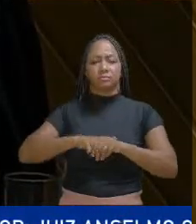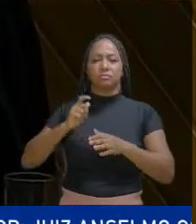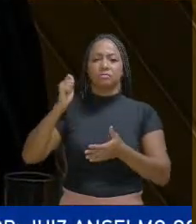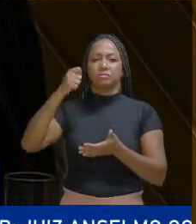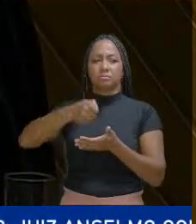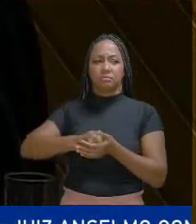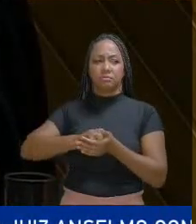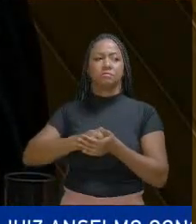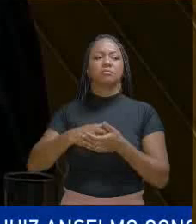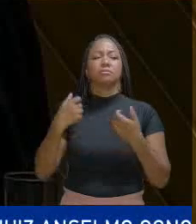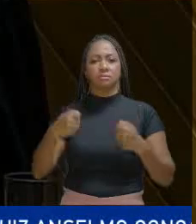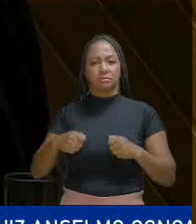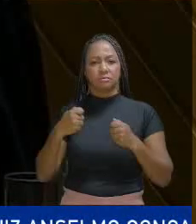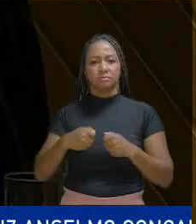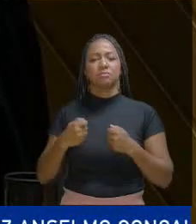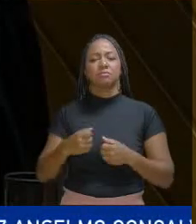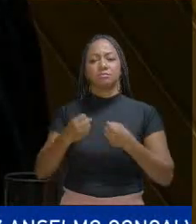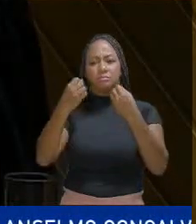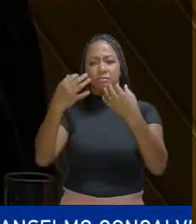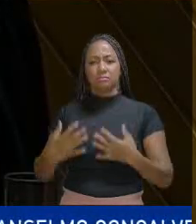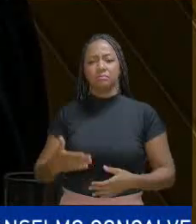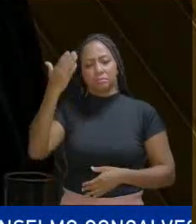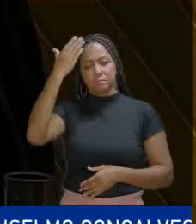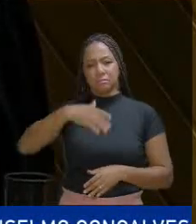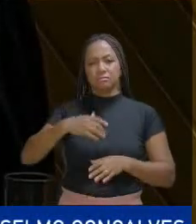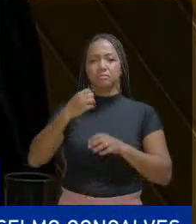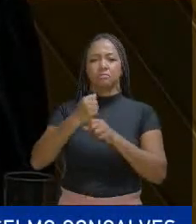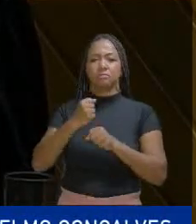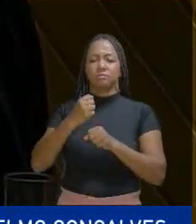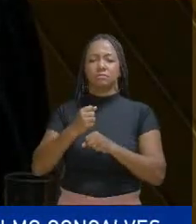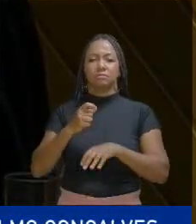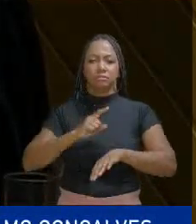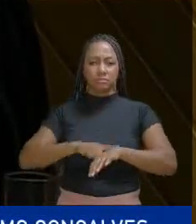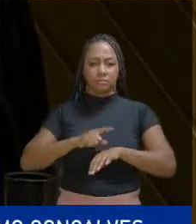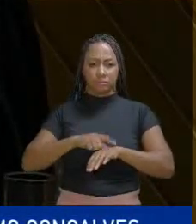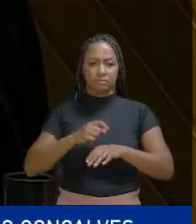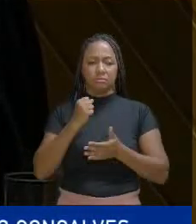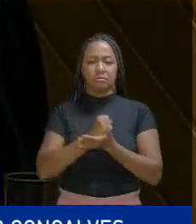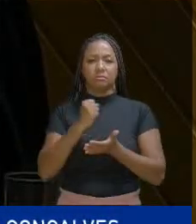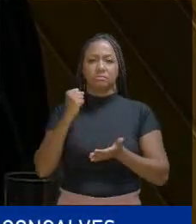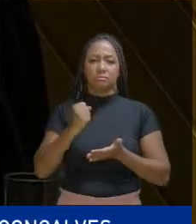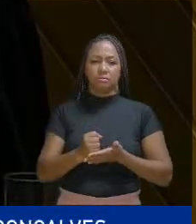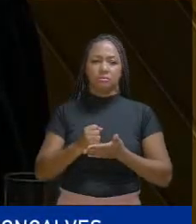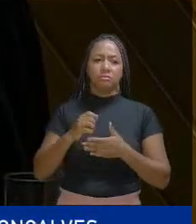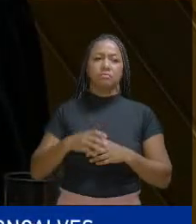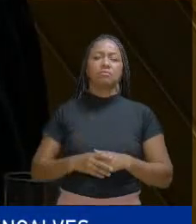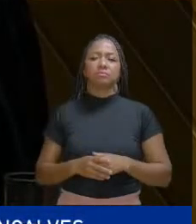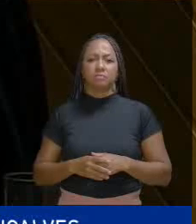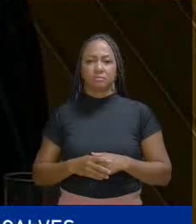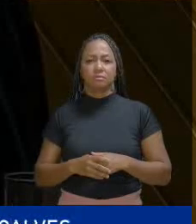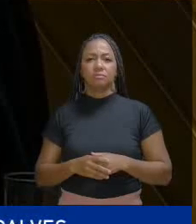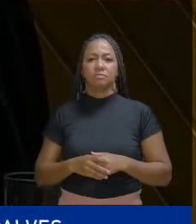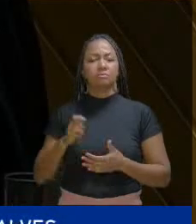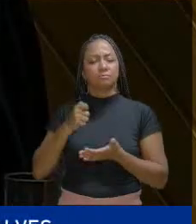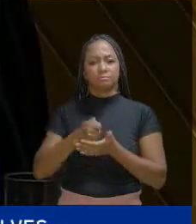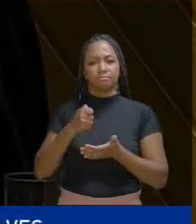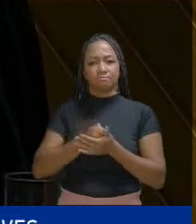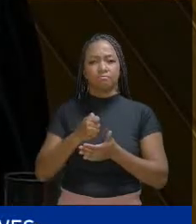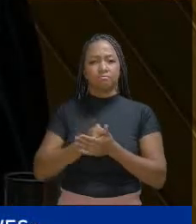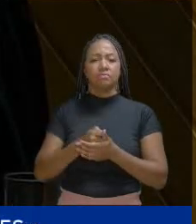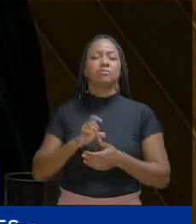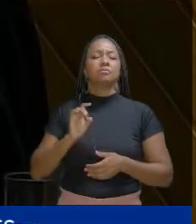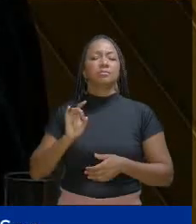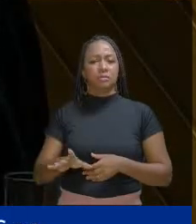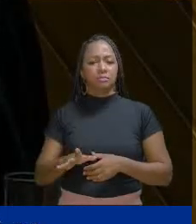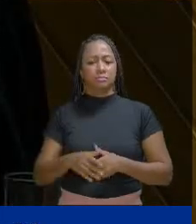do pagamento, devendo ser registrados na prestação de contas no ato da contratação. No caso, essa obrigação não